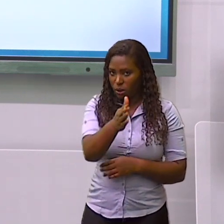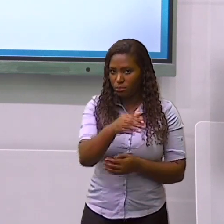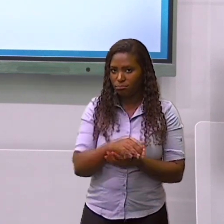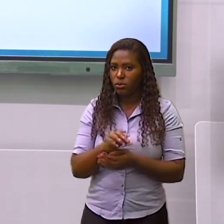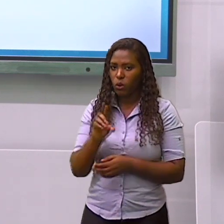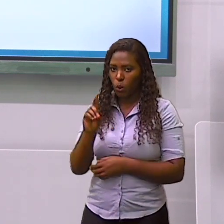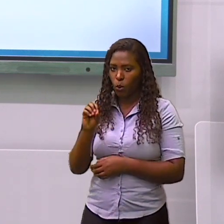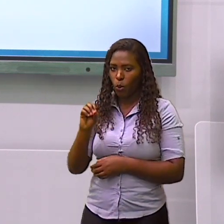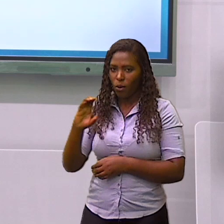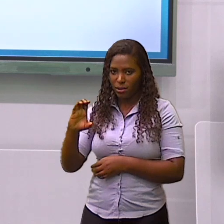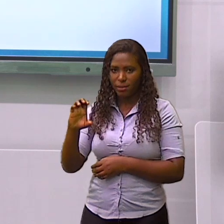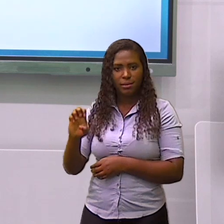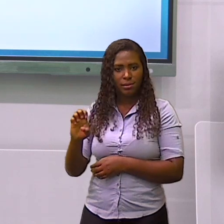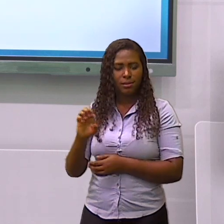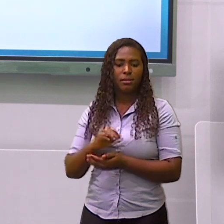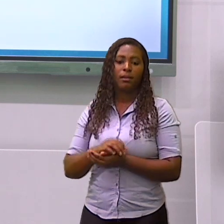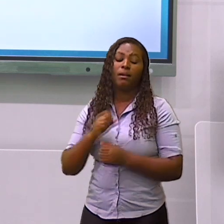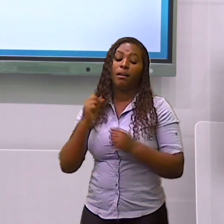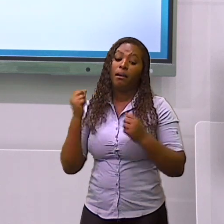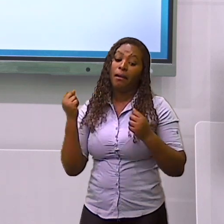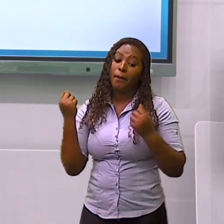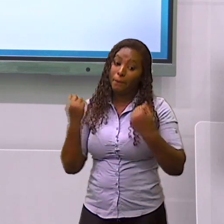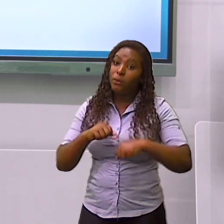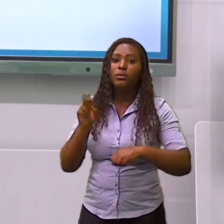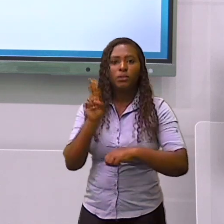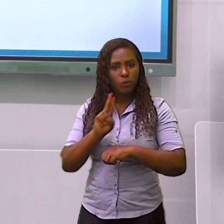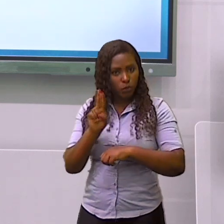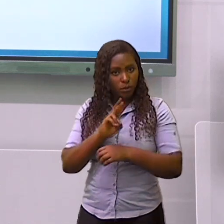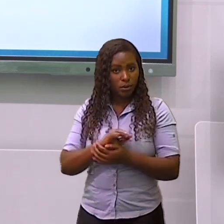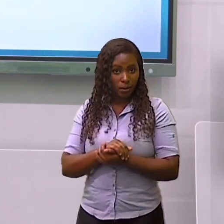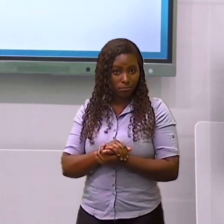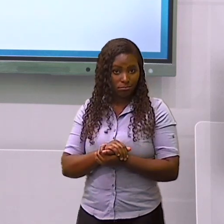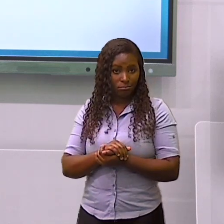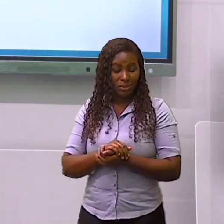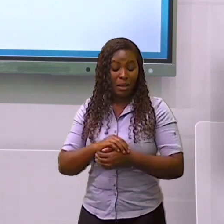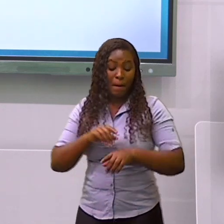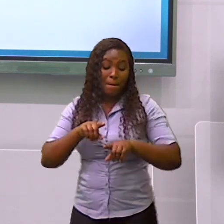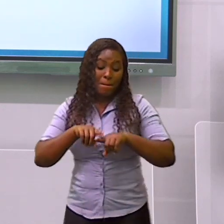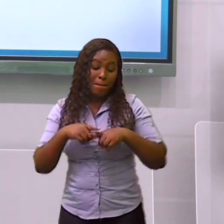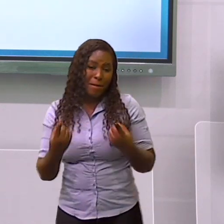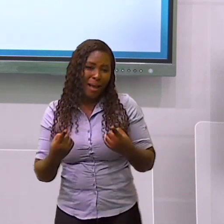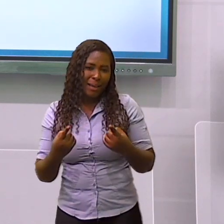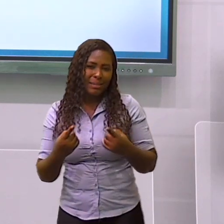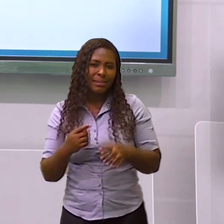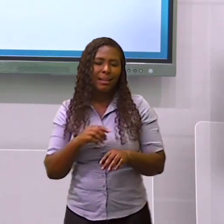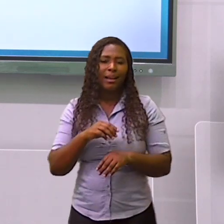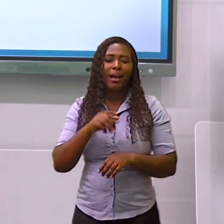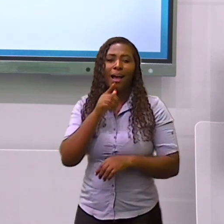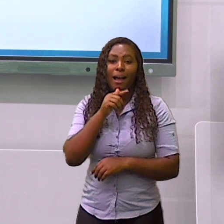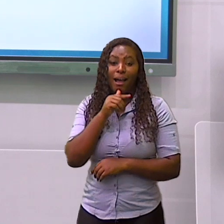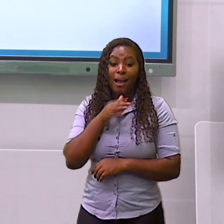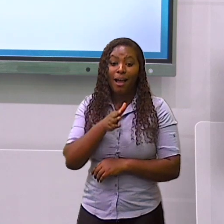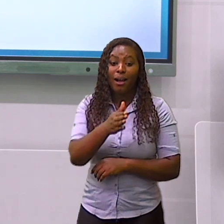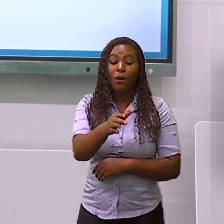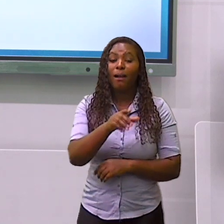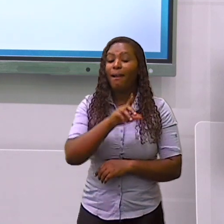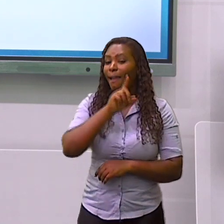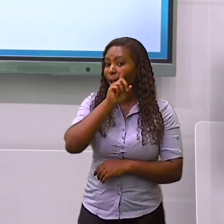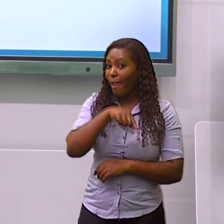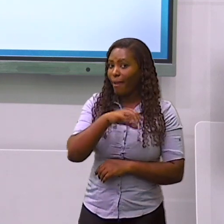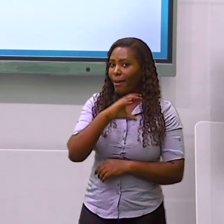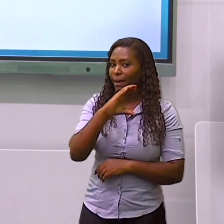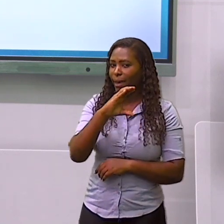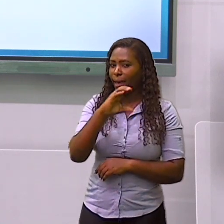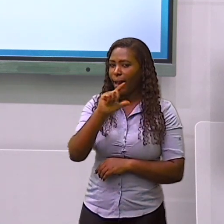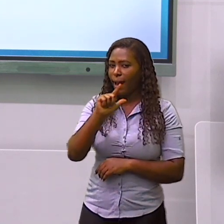antes do rompimento da barragem. O que isso significa? Isso significa que a sua água ela pode ser